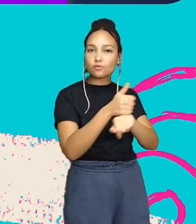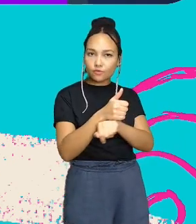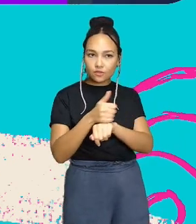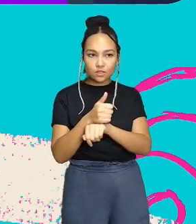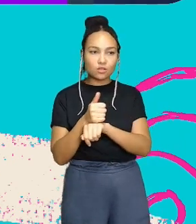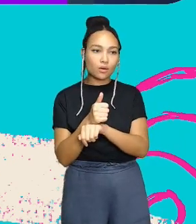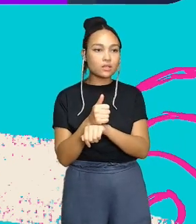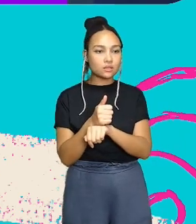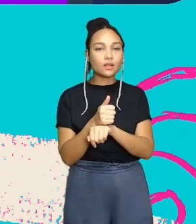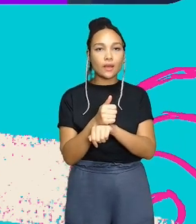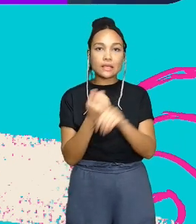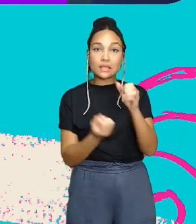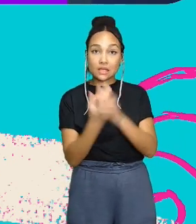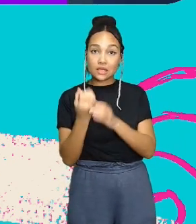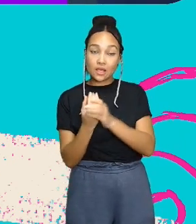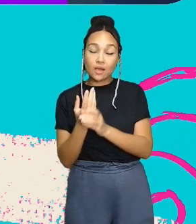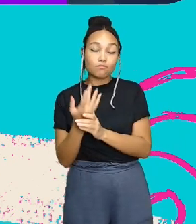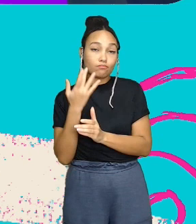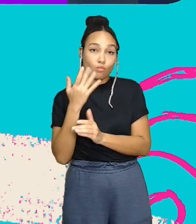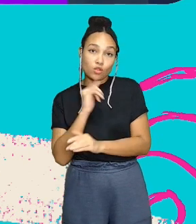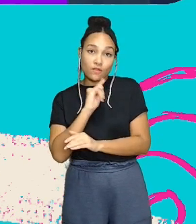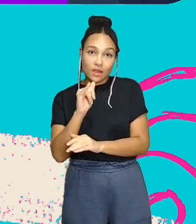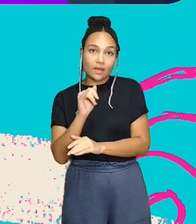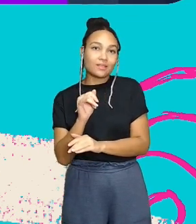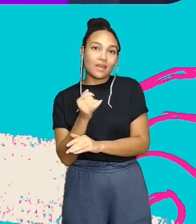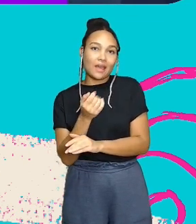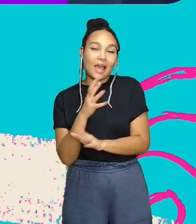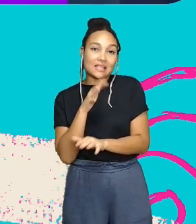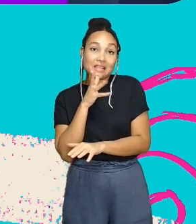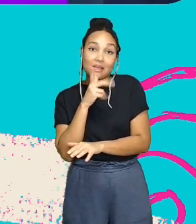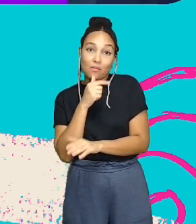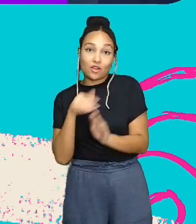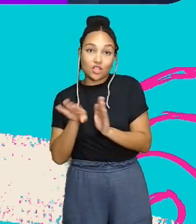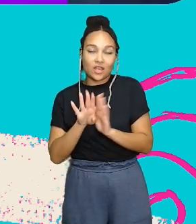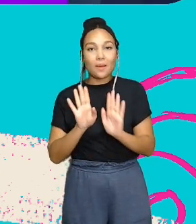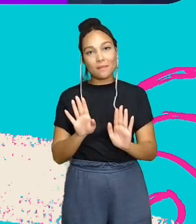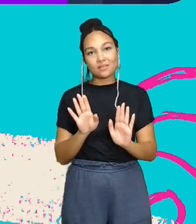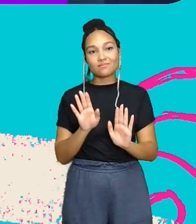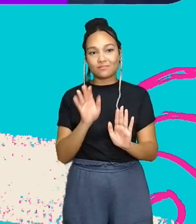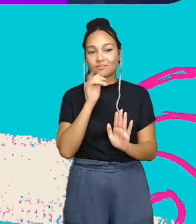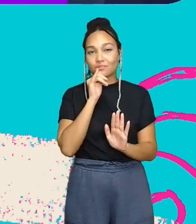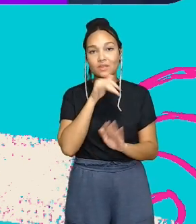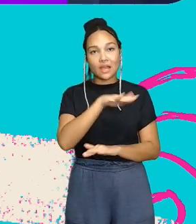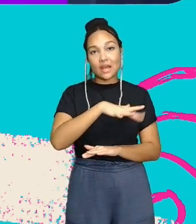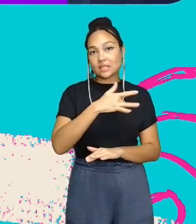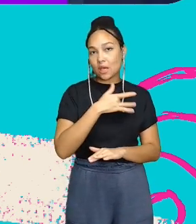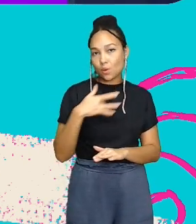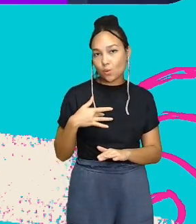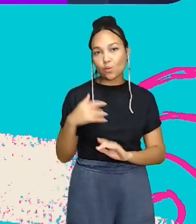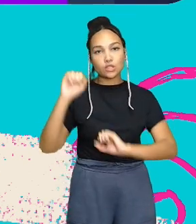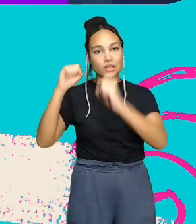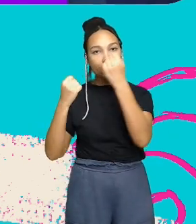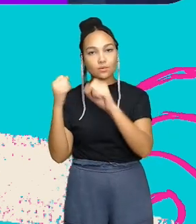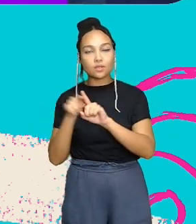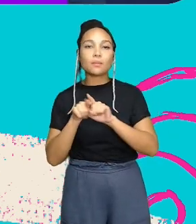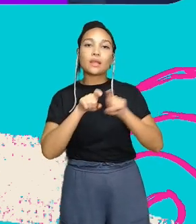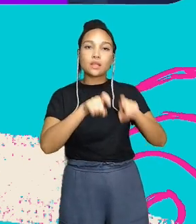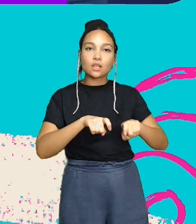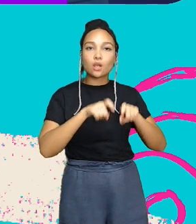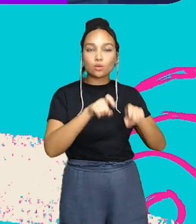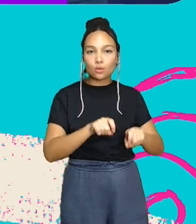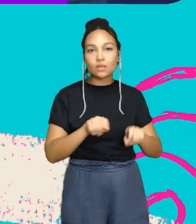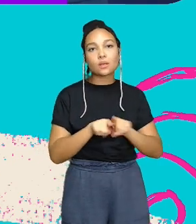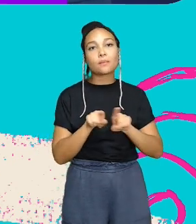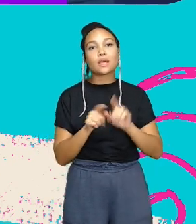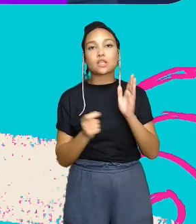emergentes aí, não posso falar que vão demorar a chegar, muitas já existem, né? Na área de saúde, na indústria, na agricultura e de software e TI.